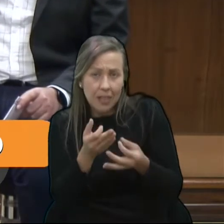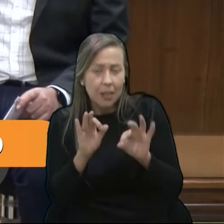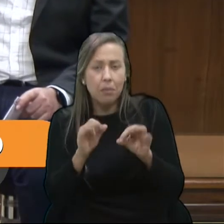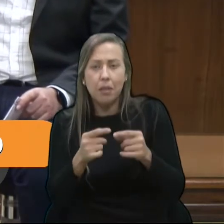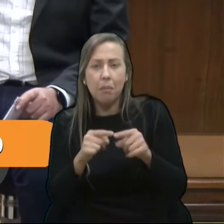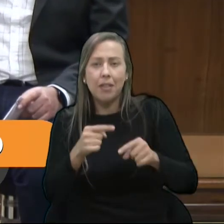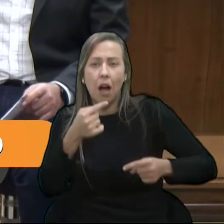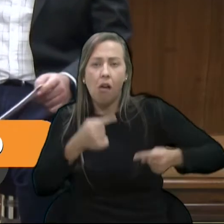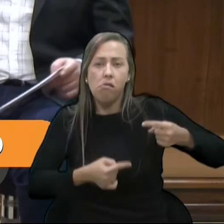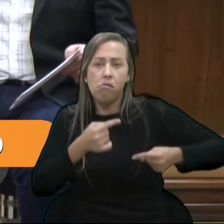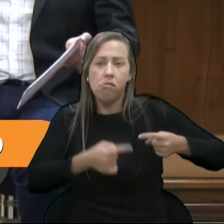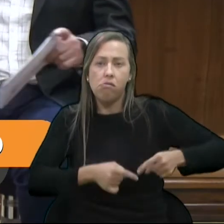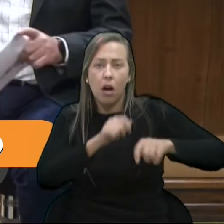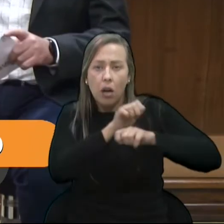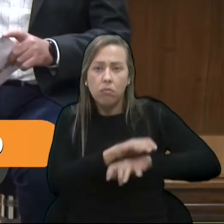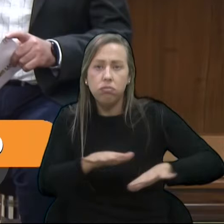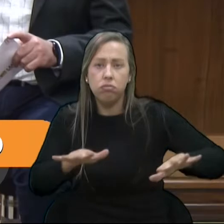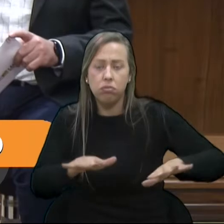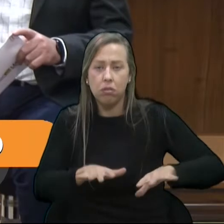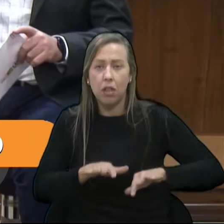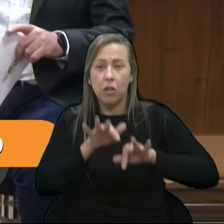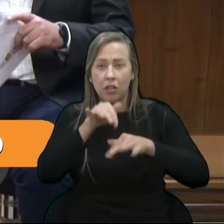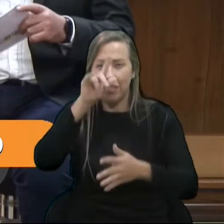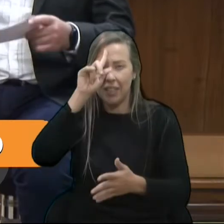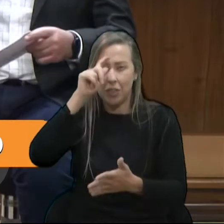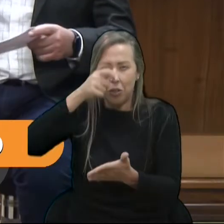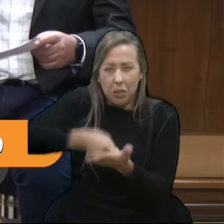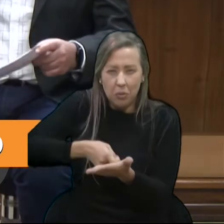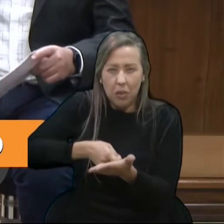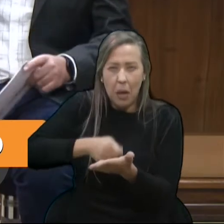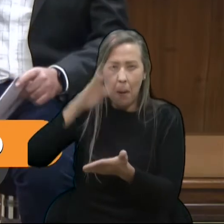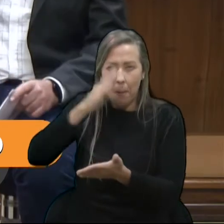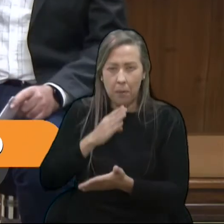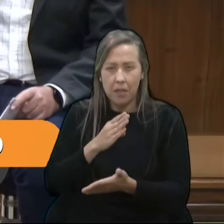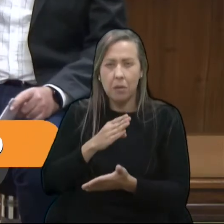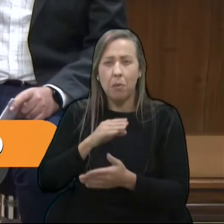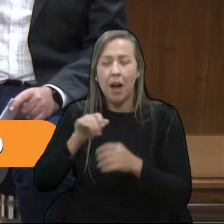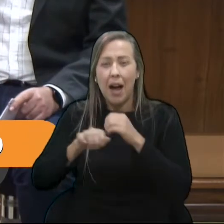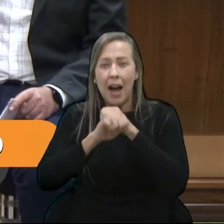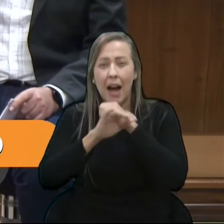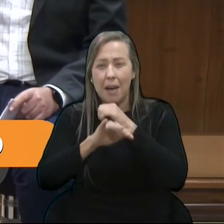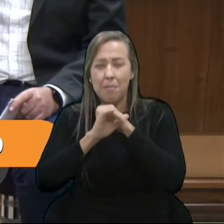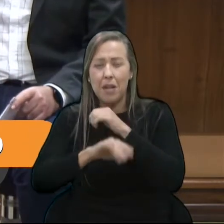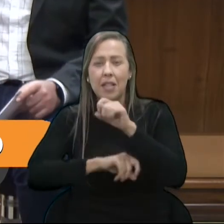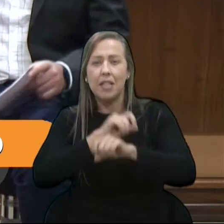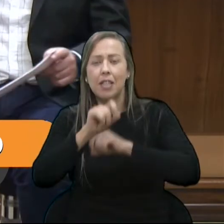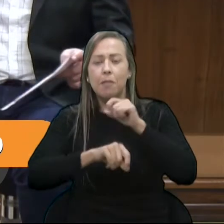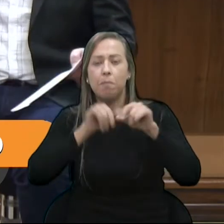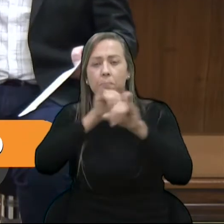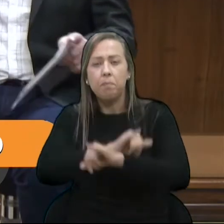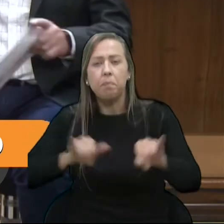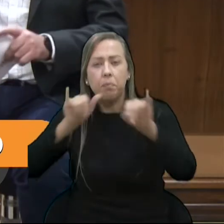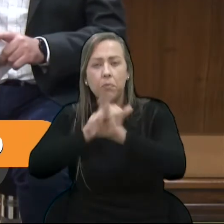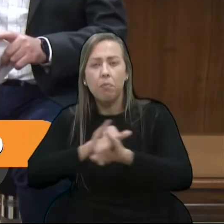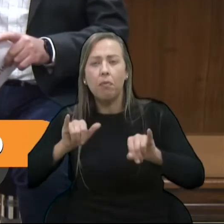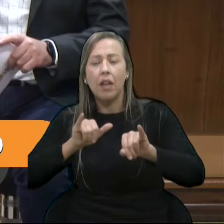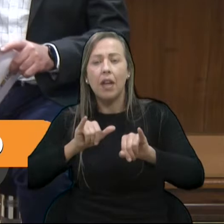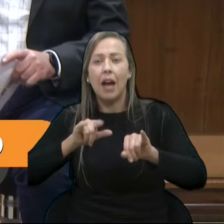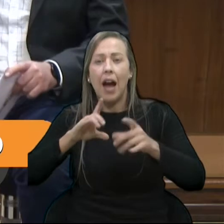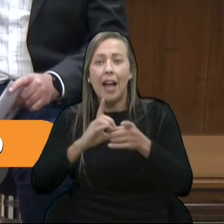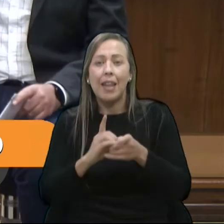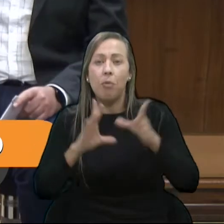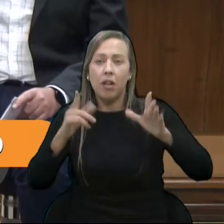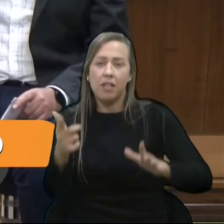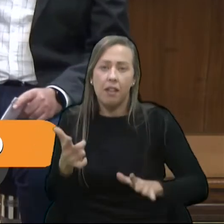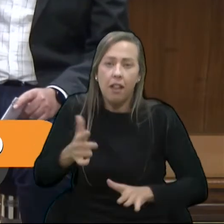muita polêmica. No final da ditadura militar brasileira, a imprensa se engajou para que houvesse a